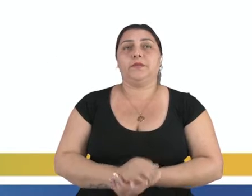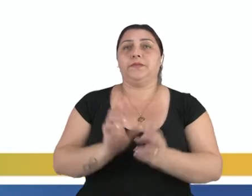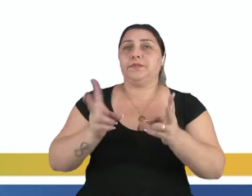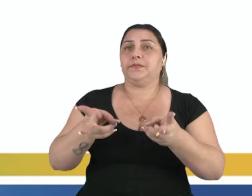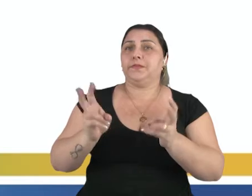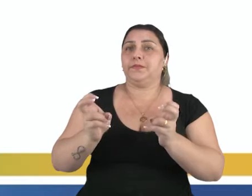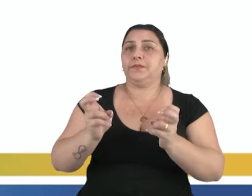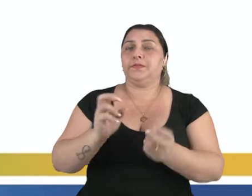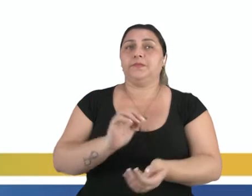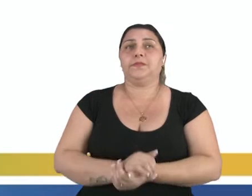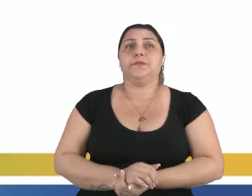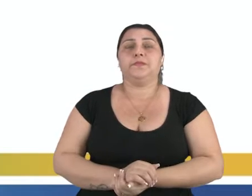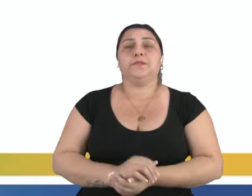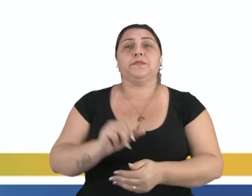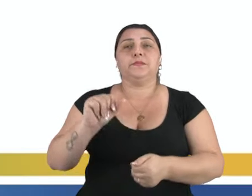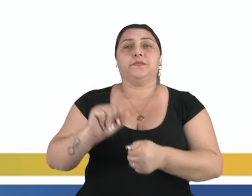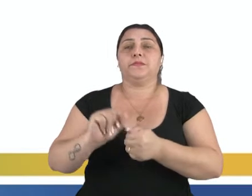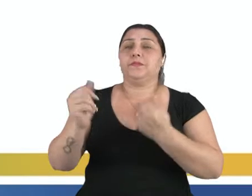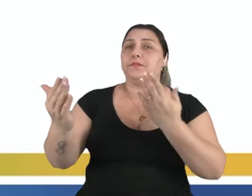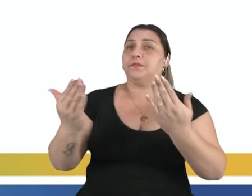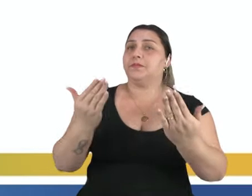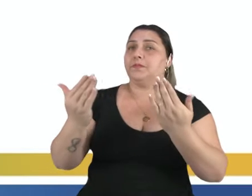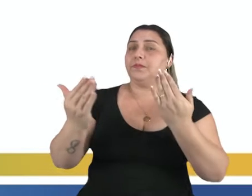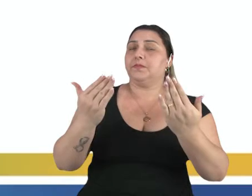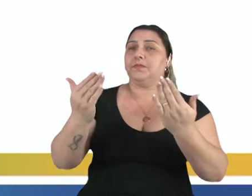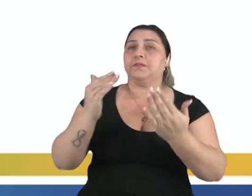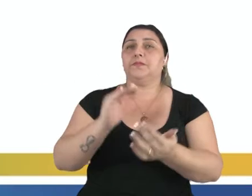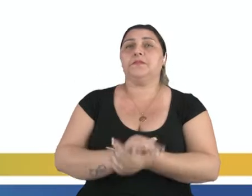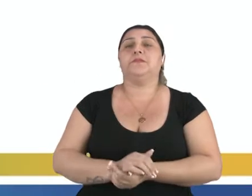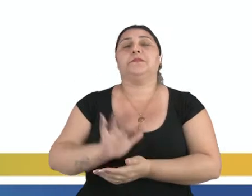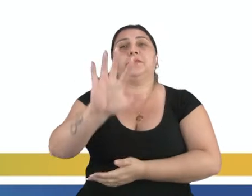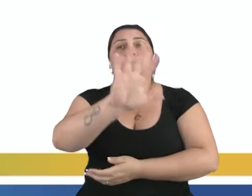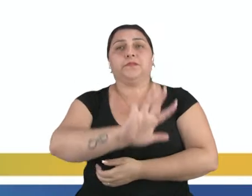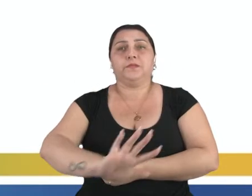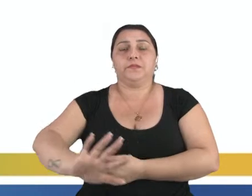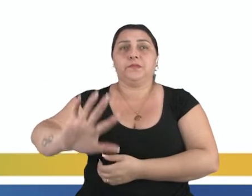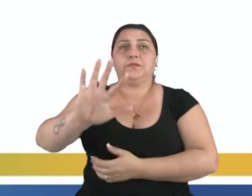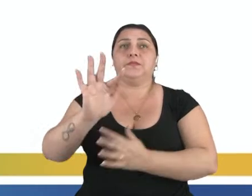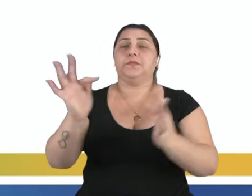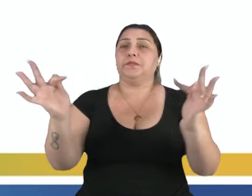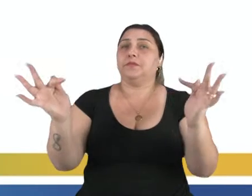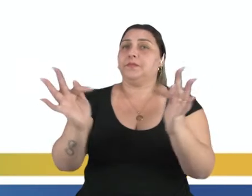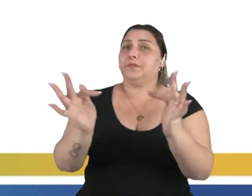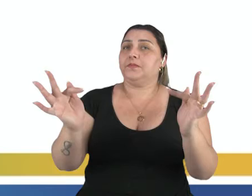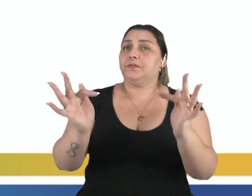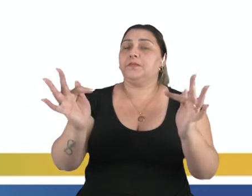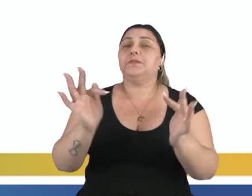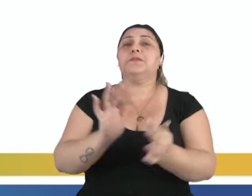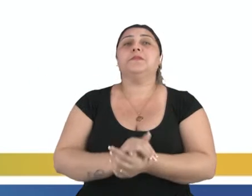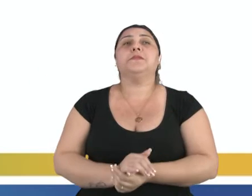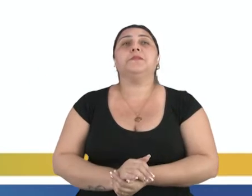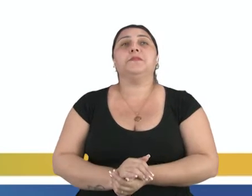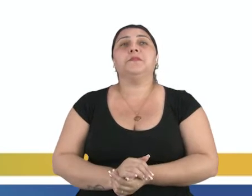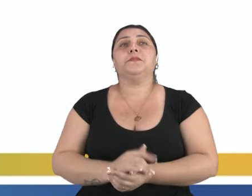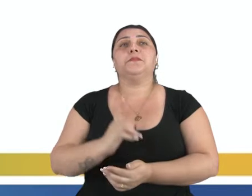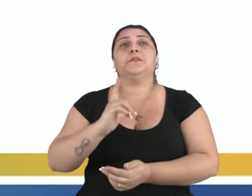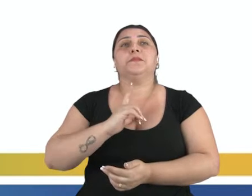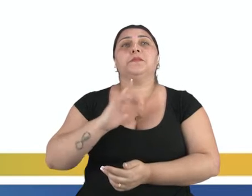a generalização da função afim, onde nós temos uma f de x igual a ax mais